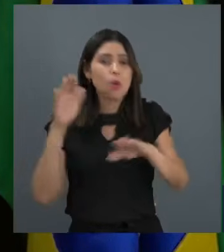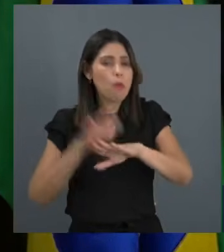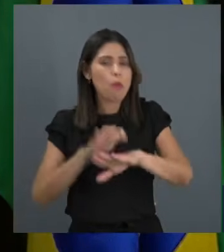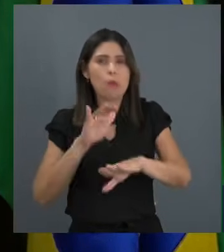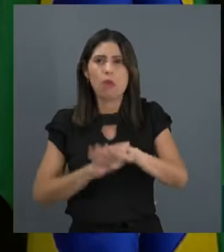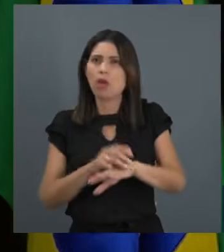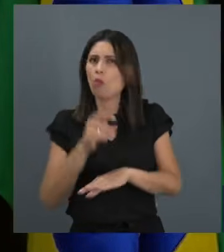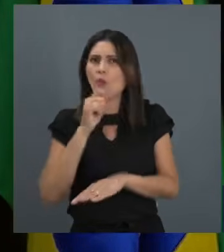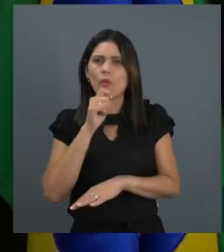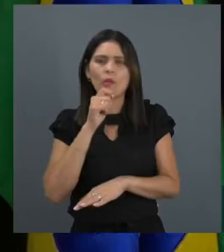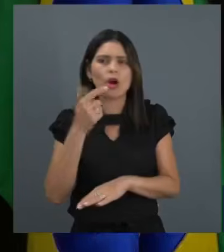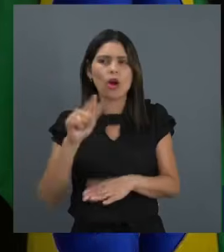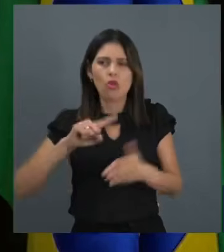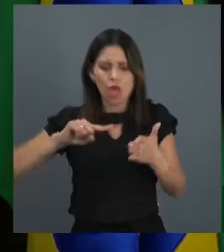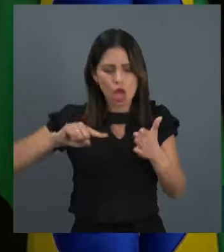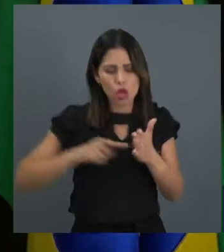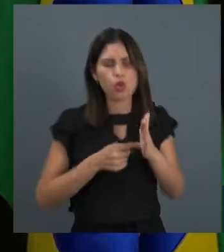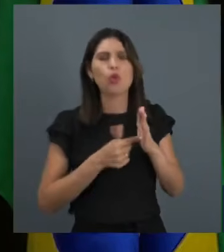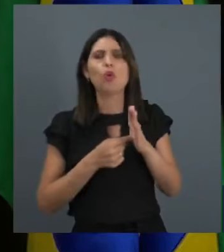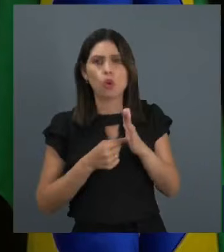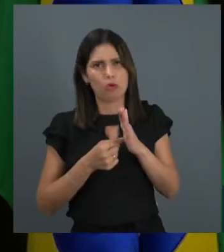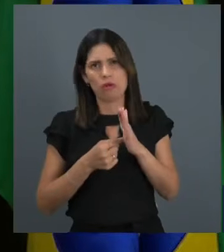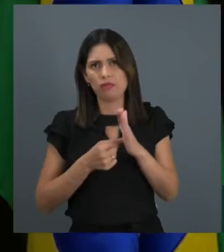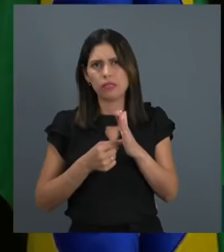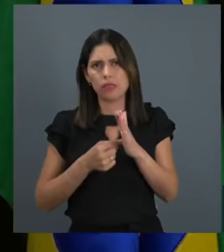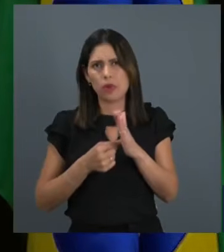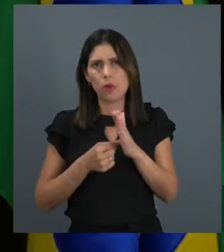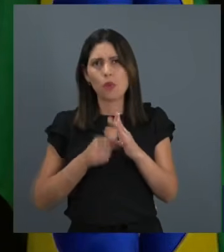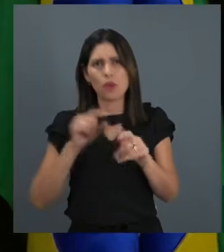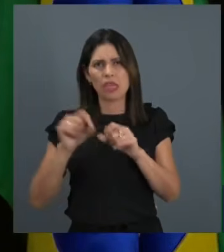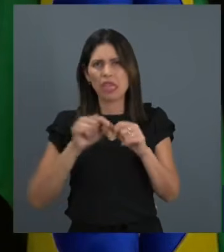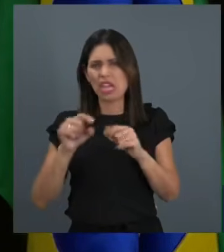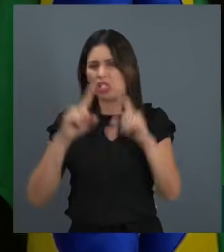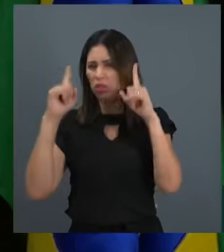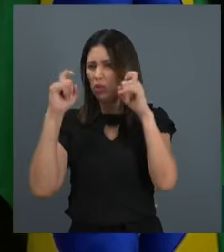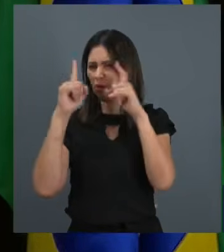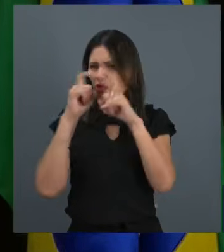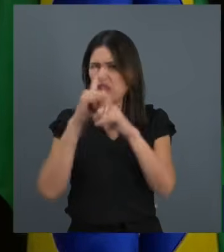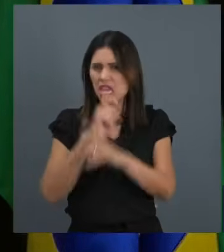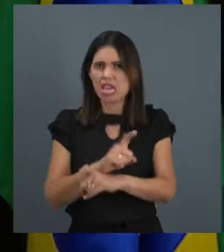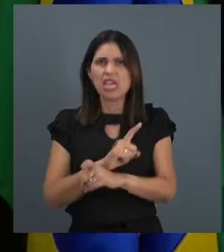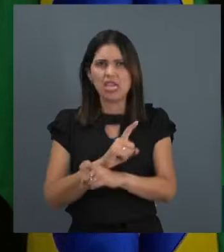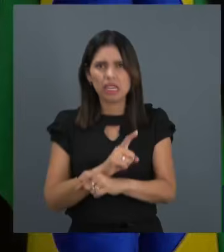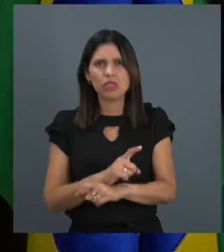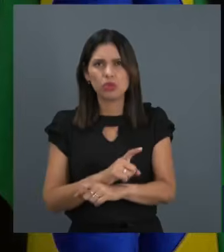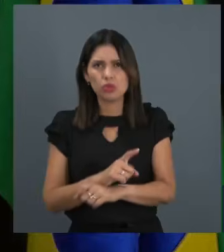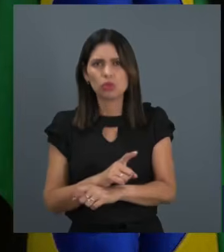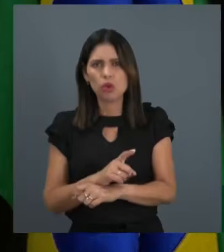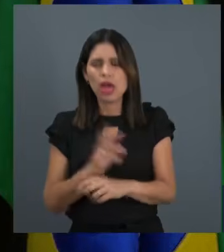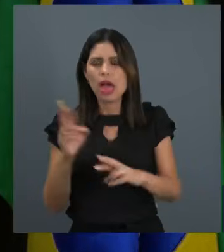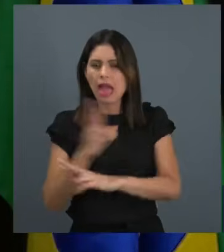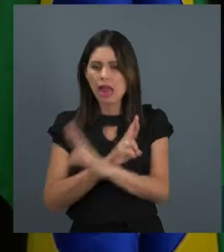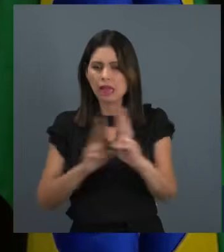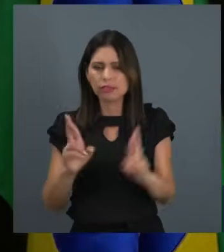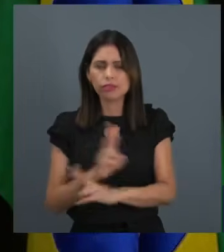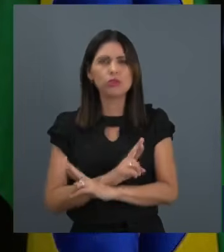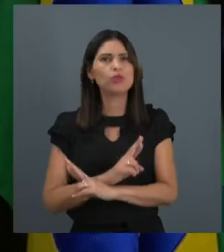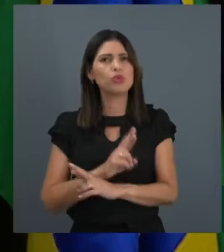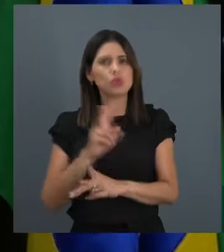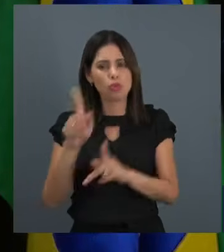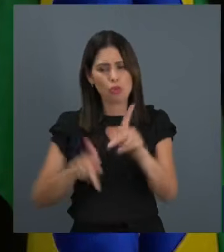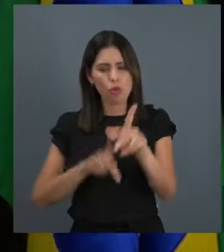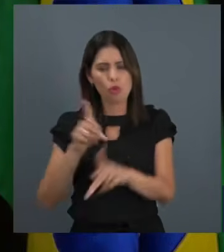de ilegalidade alcançou a proporção da crueldade praticada em relação a centenas de presos políticos do 8 de